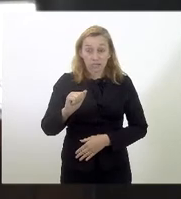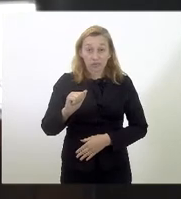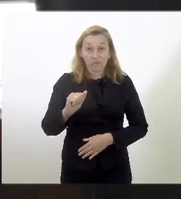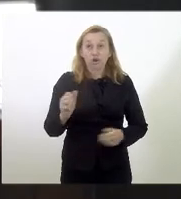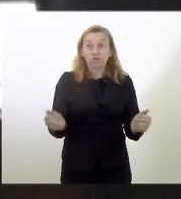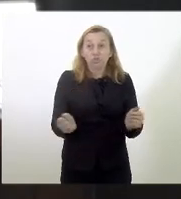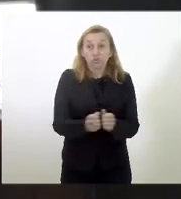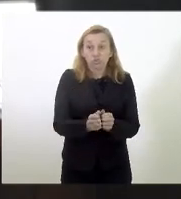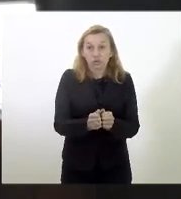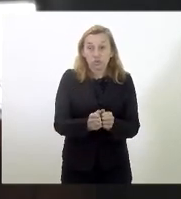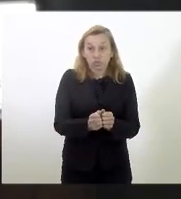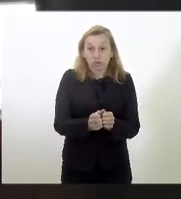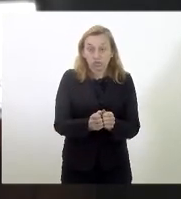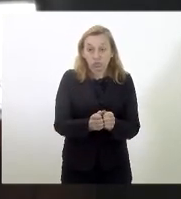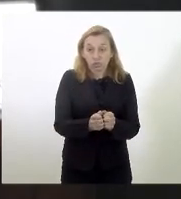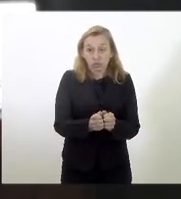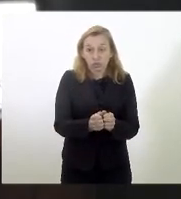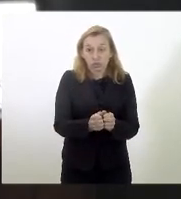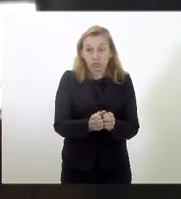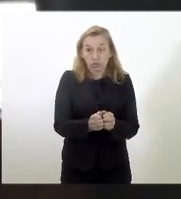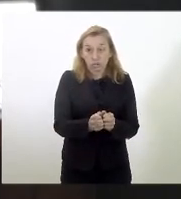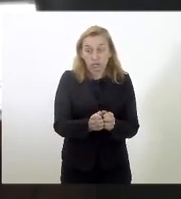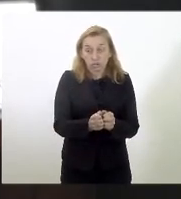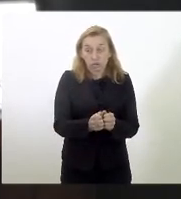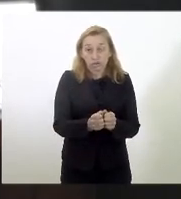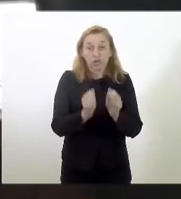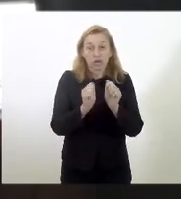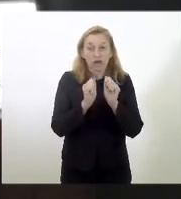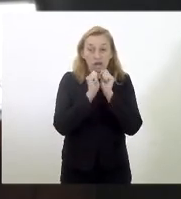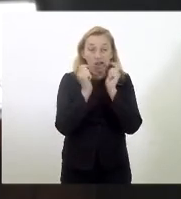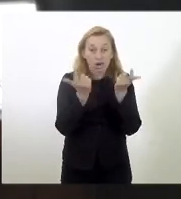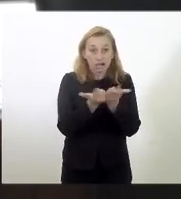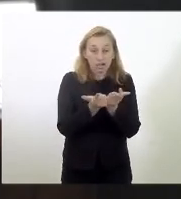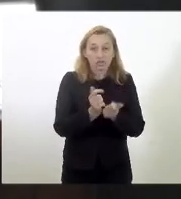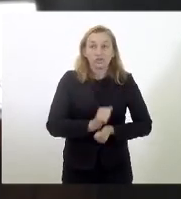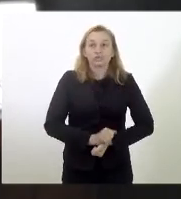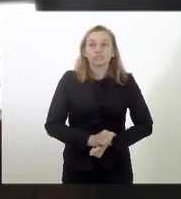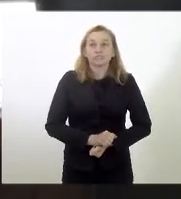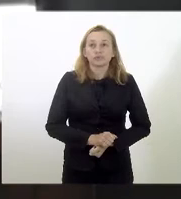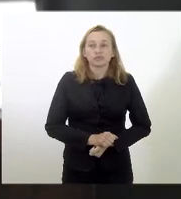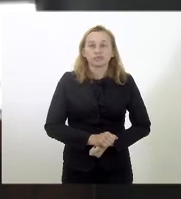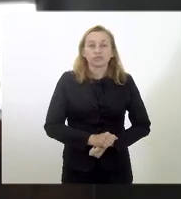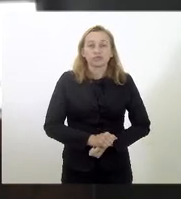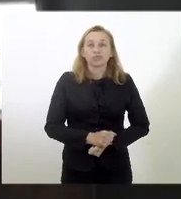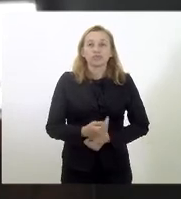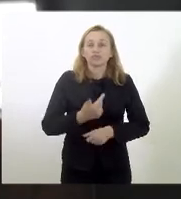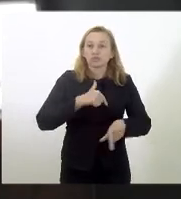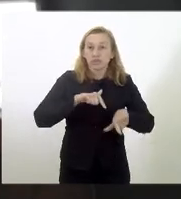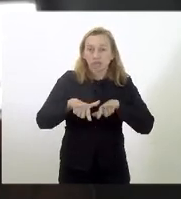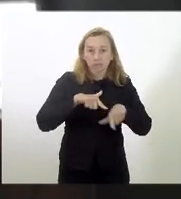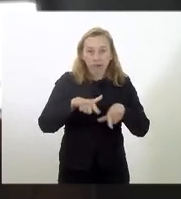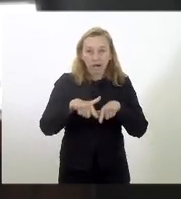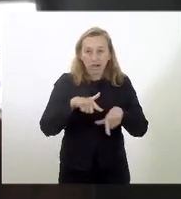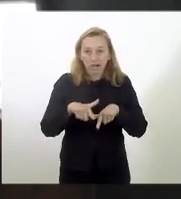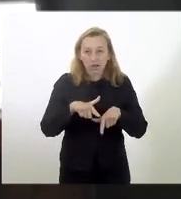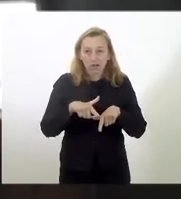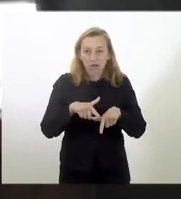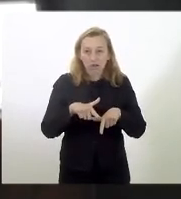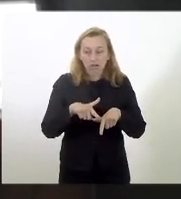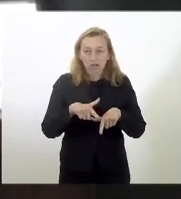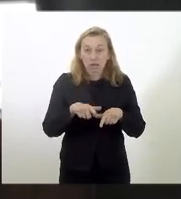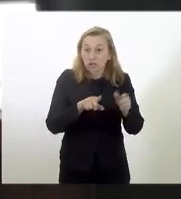Fluminense, junto à Alerj. Um papel, uma propositura de ações